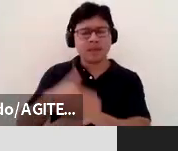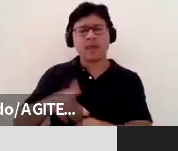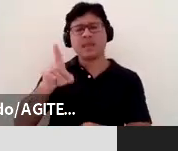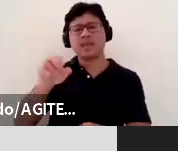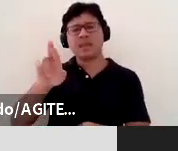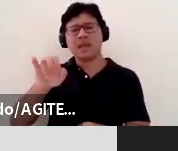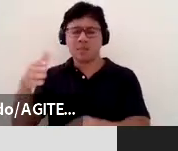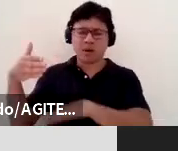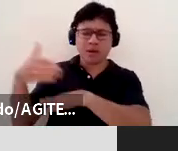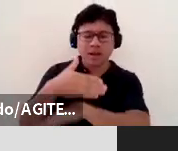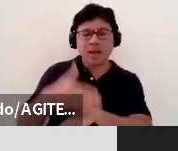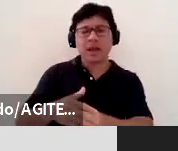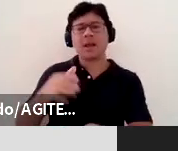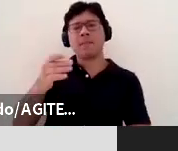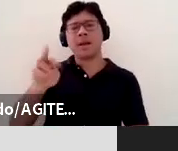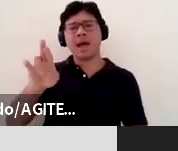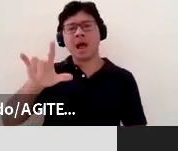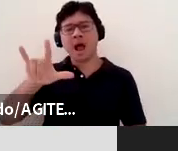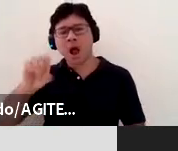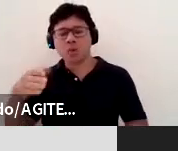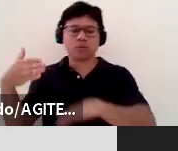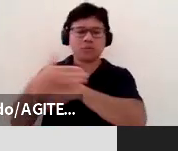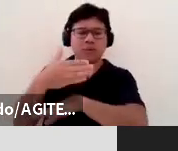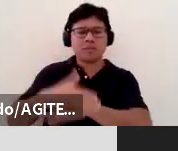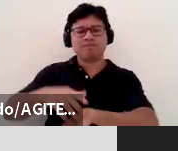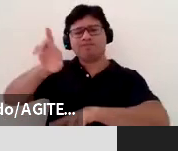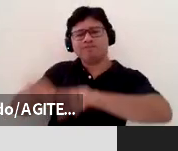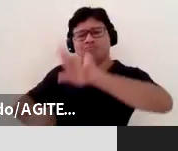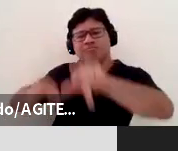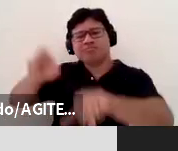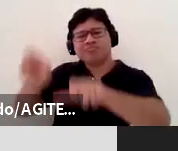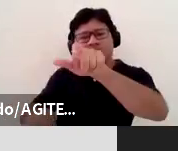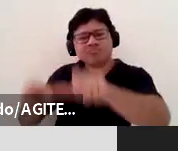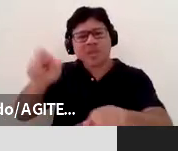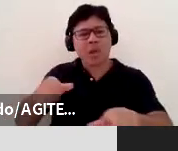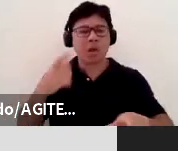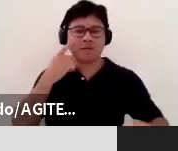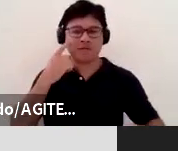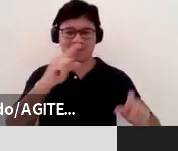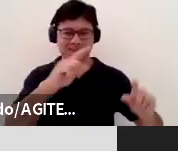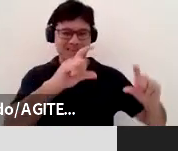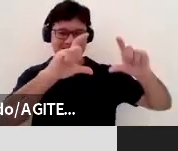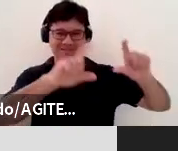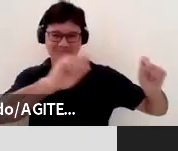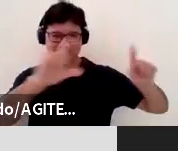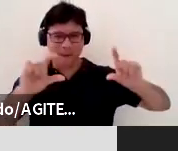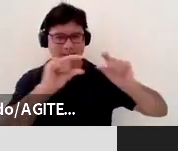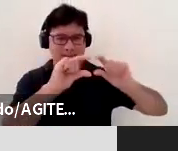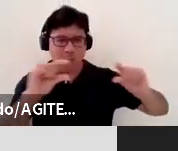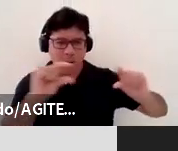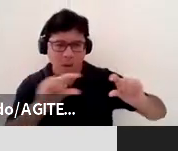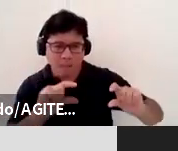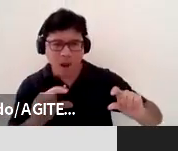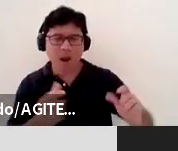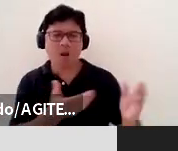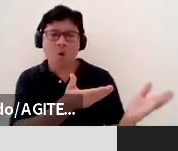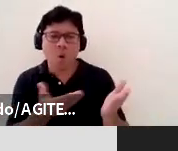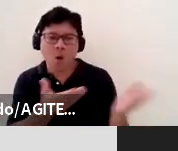Lanzer, o Braulio Tavares, a Rejane Vinars, o PT Rissati e o Léo Alves foram alguns desses tradutores